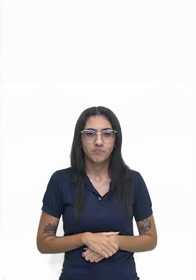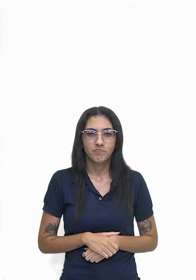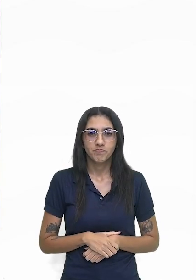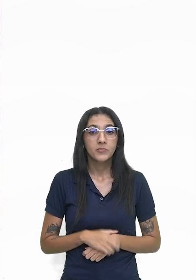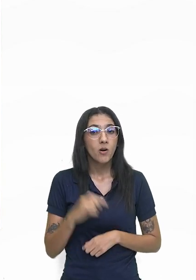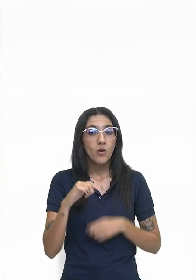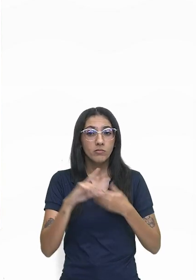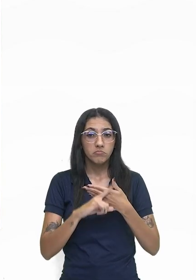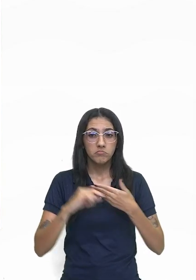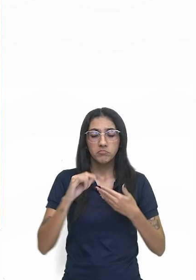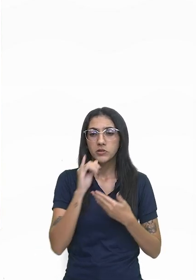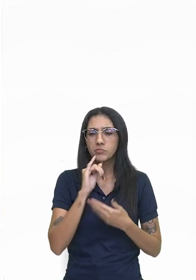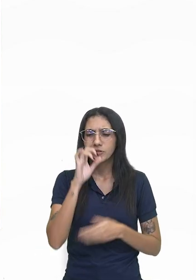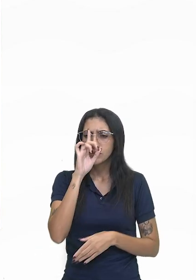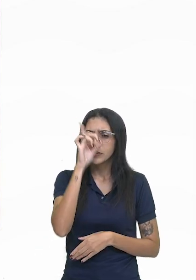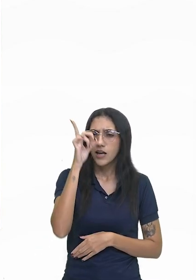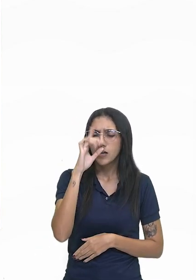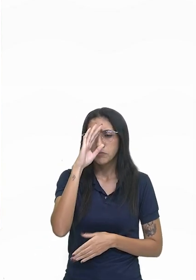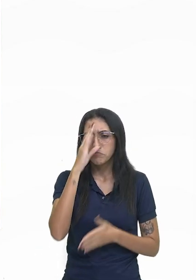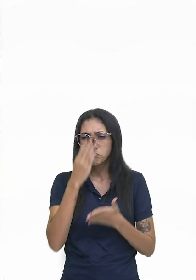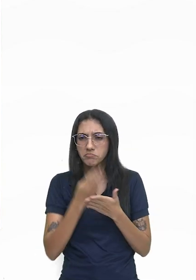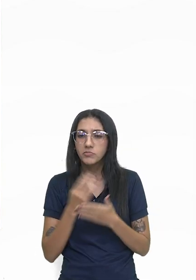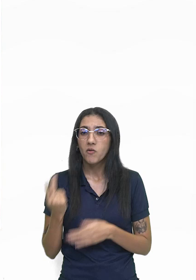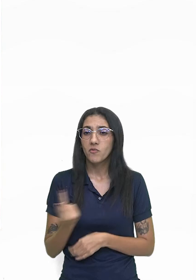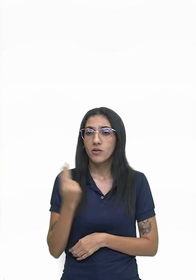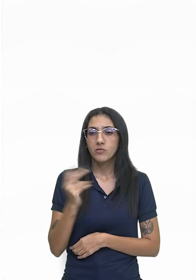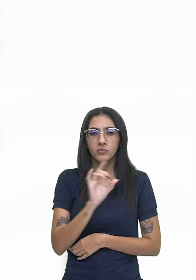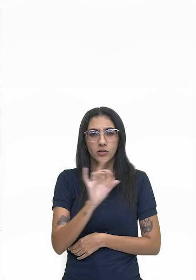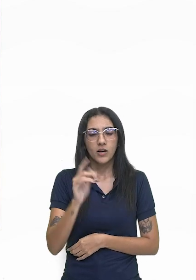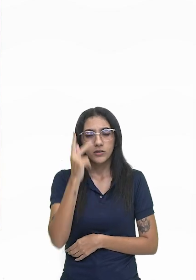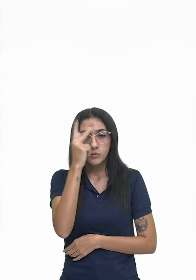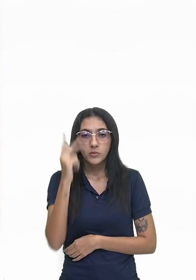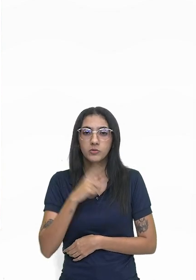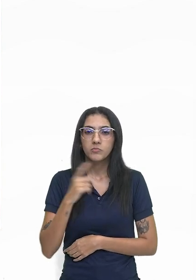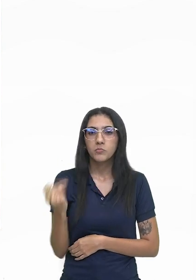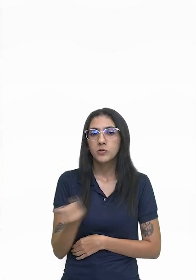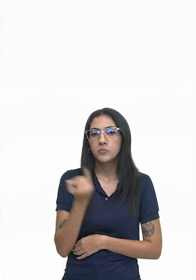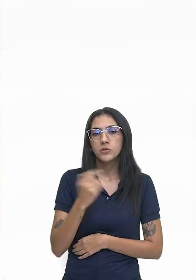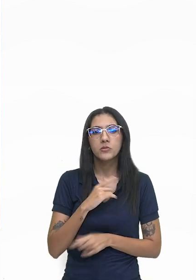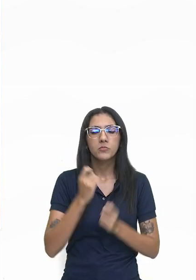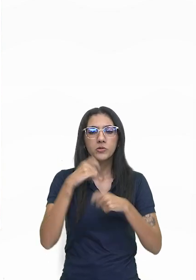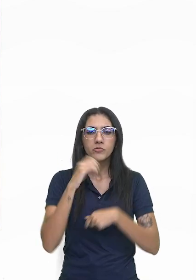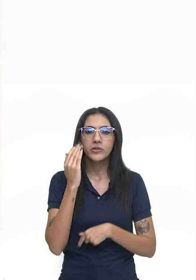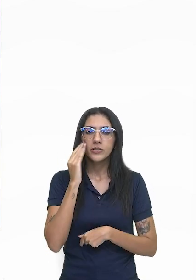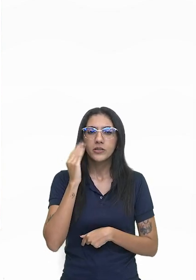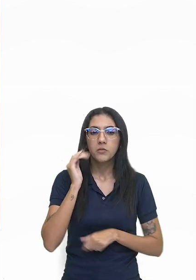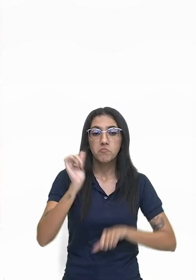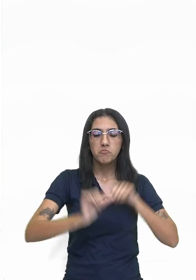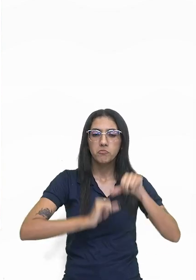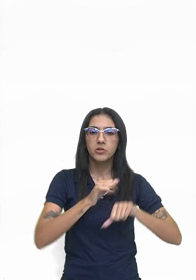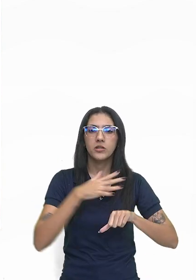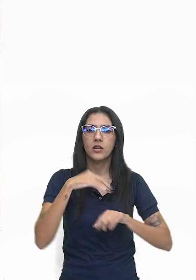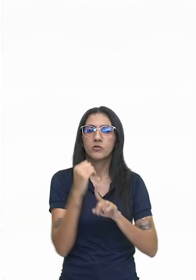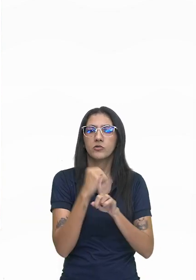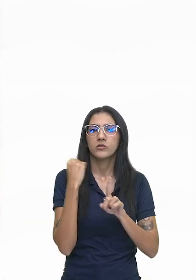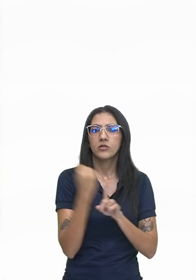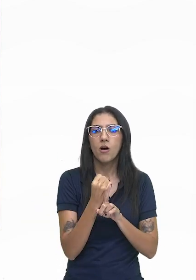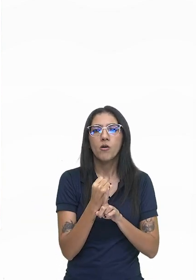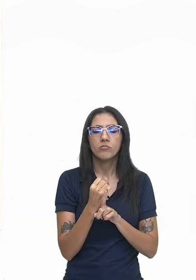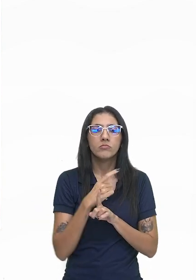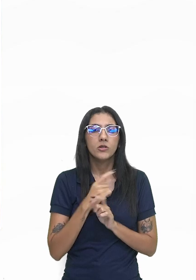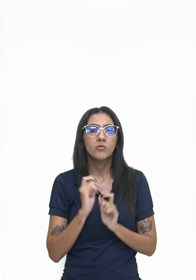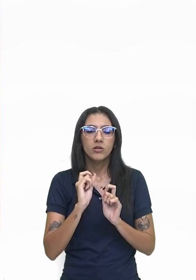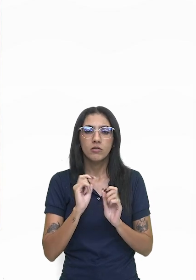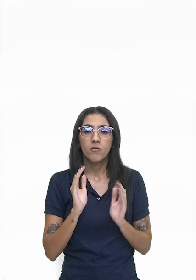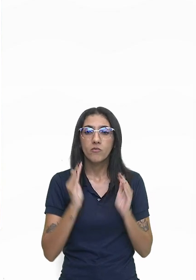as crenças, ideias e valores dos indivíduos são fundamentais para compreender as mudanças sociais, destacando a liberdade